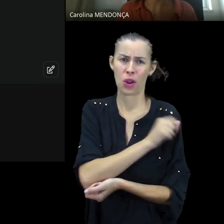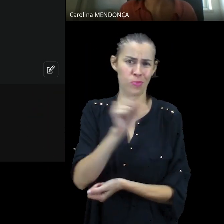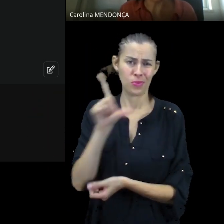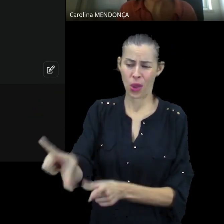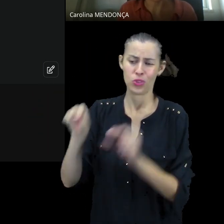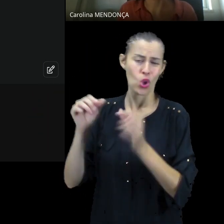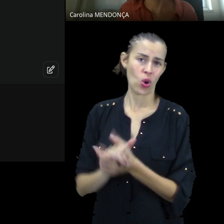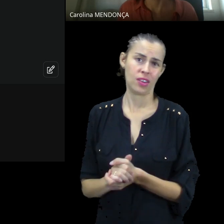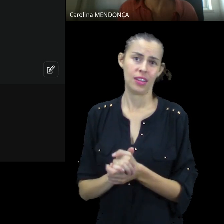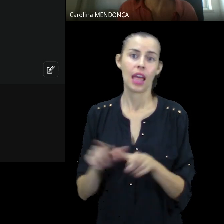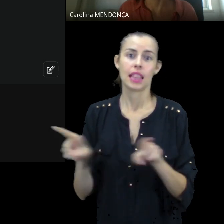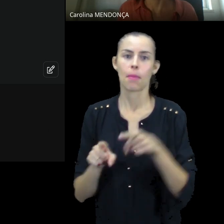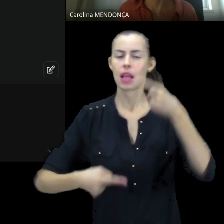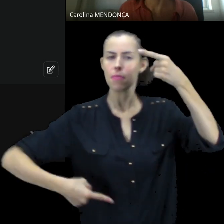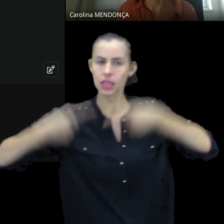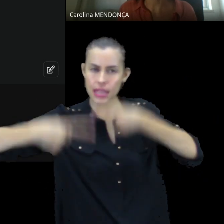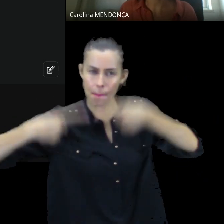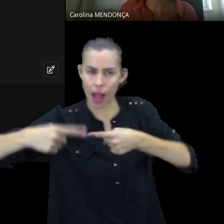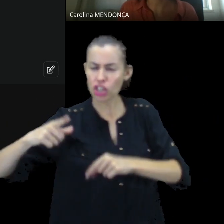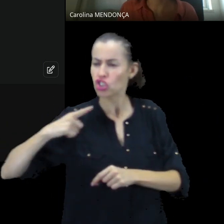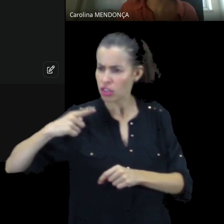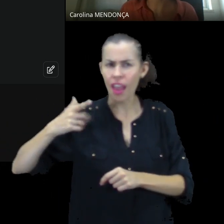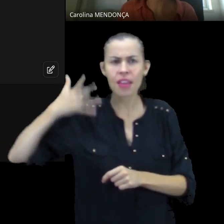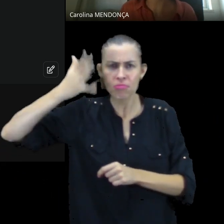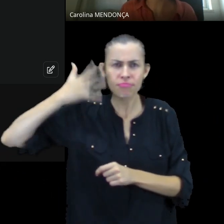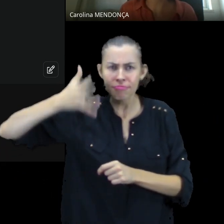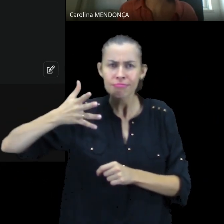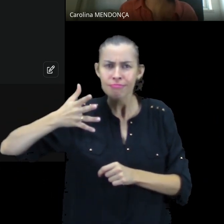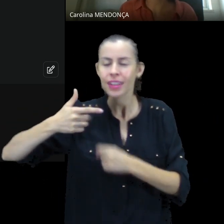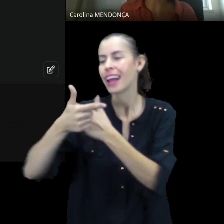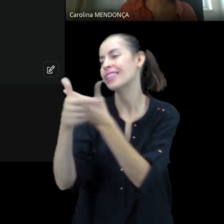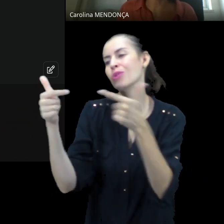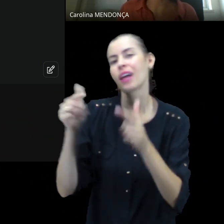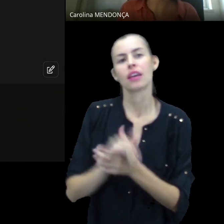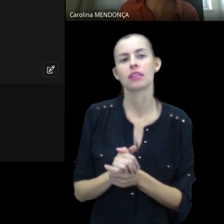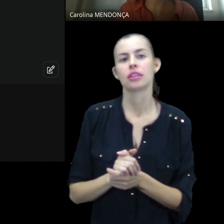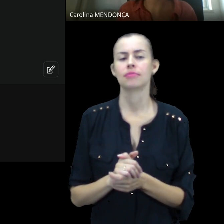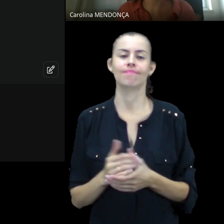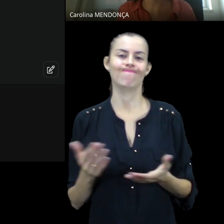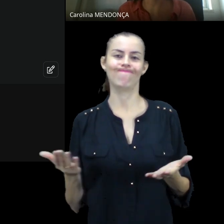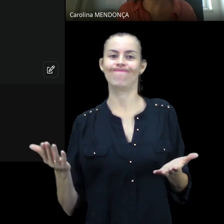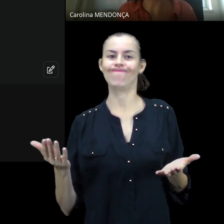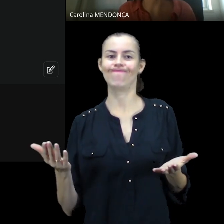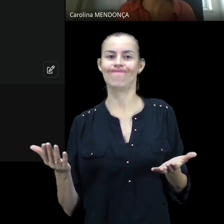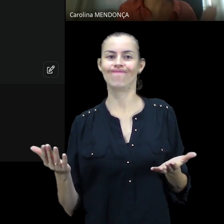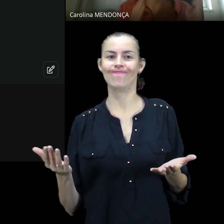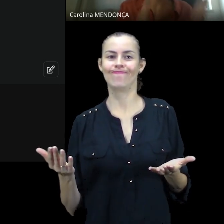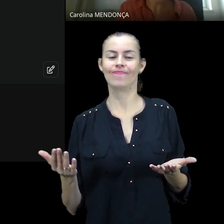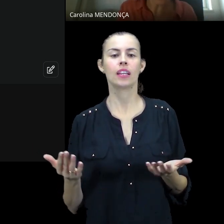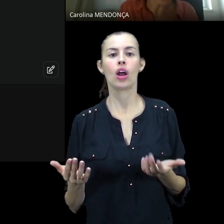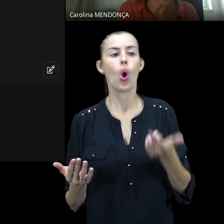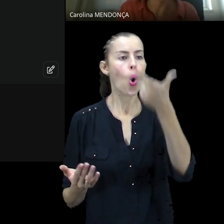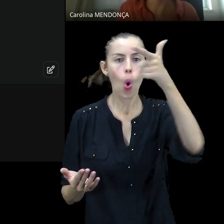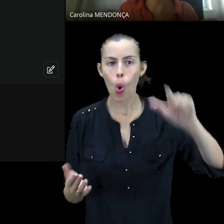sobre essas temáticas. Além disso, a gente tem cursos que fazem, mas fazem de maneira pontual. Então, tem